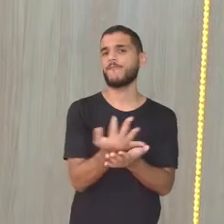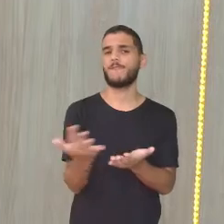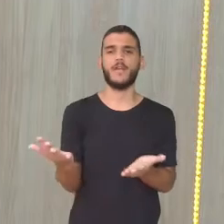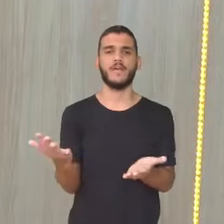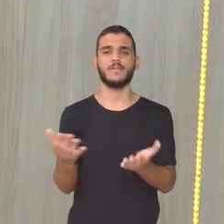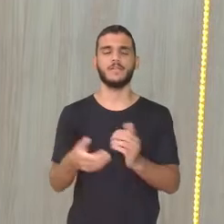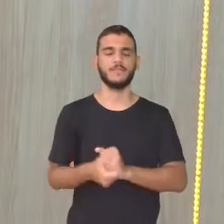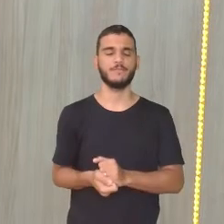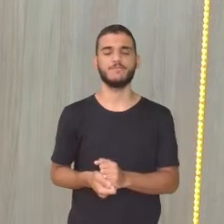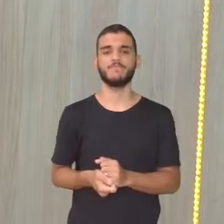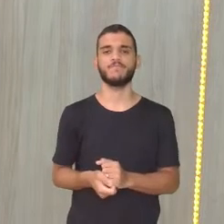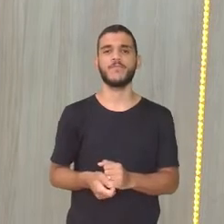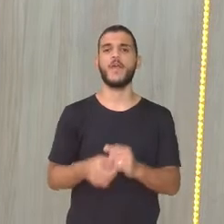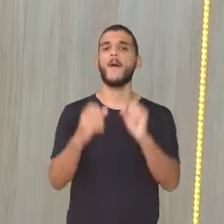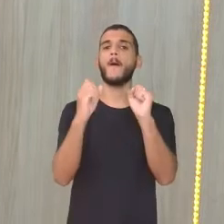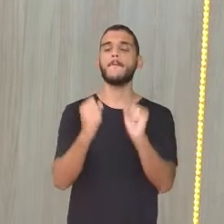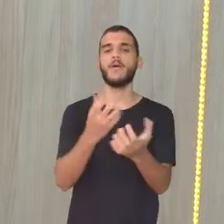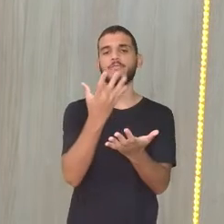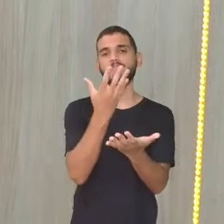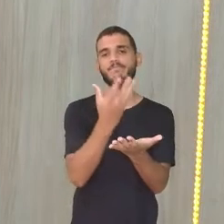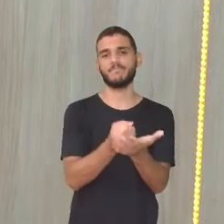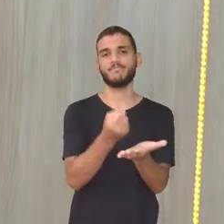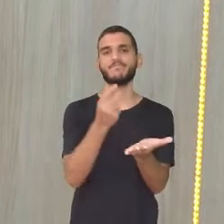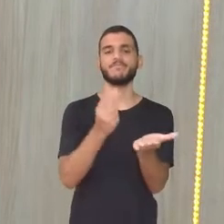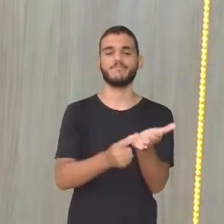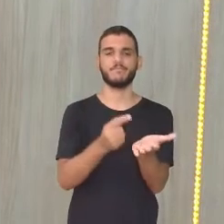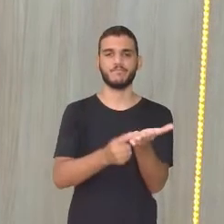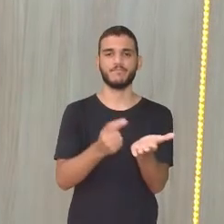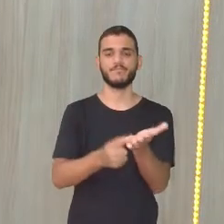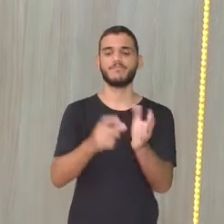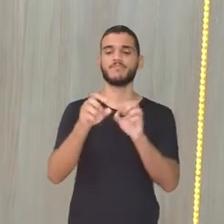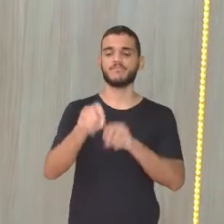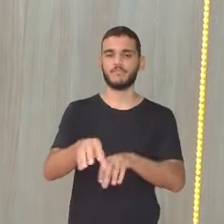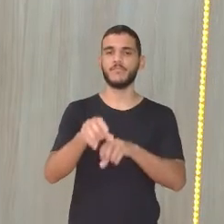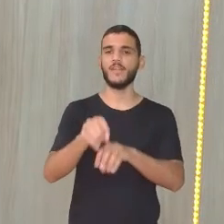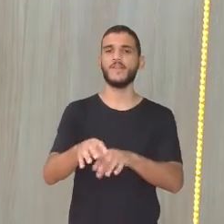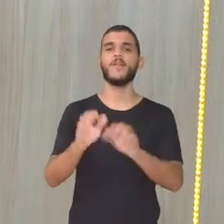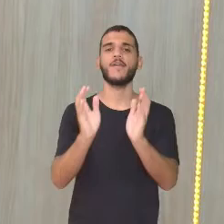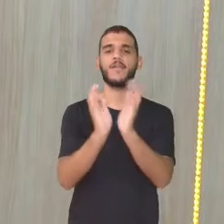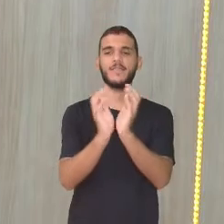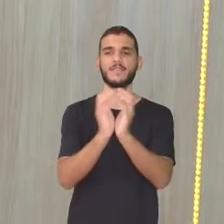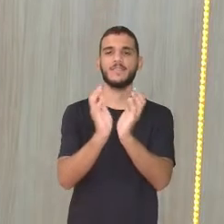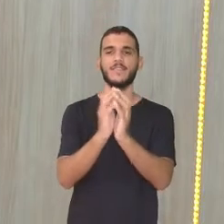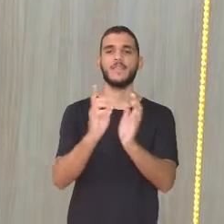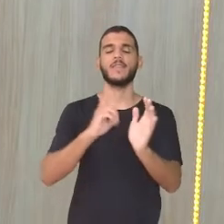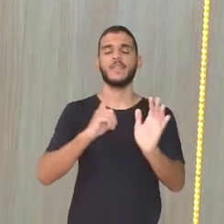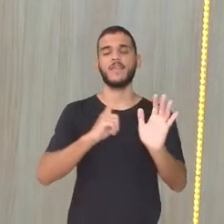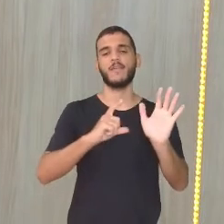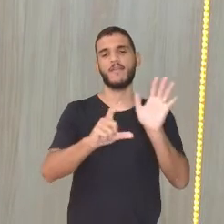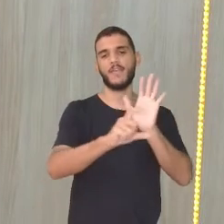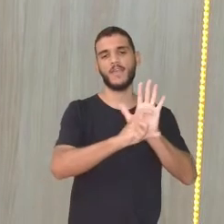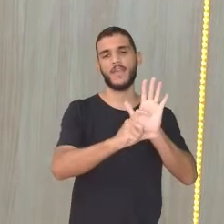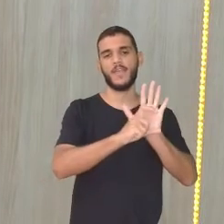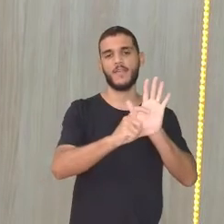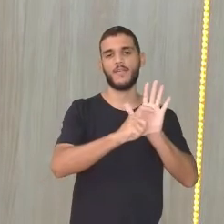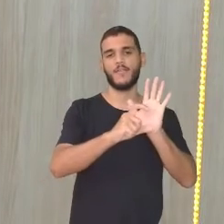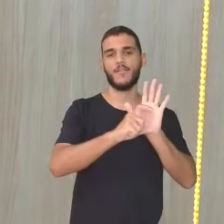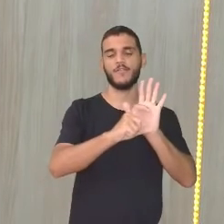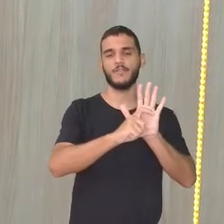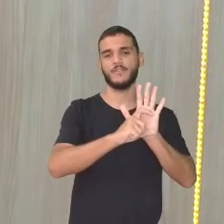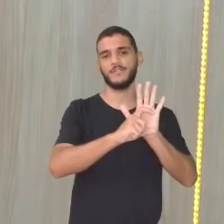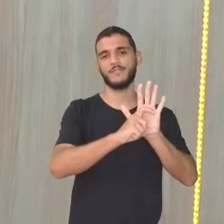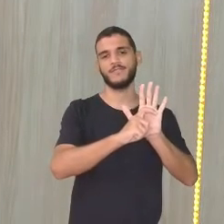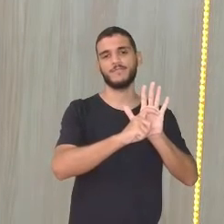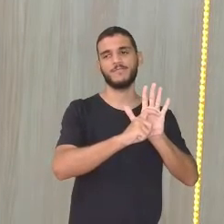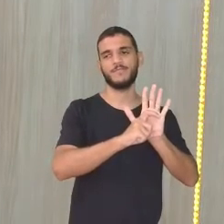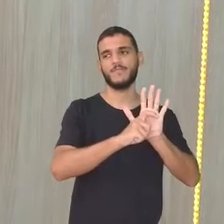delas é você baixar o aplicativo do Educa Recife, né? Vão aparecer QR Codes aqui, em algum momento